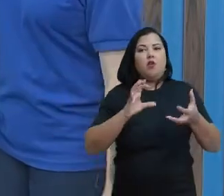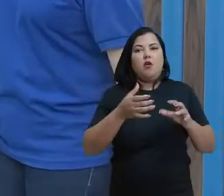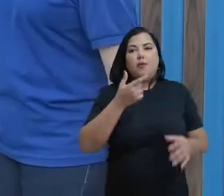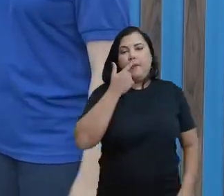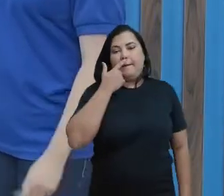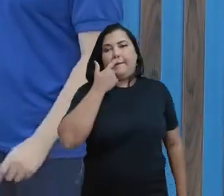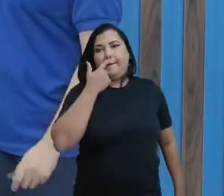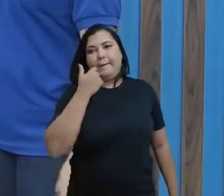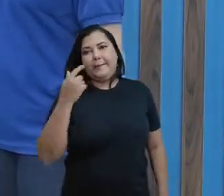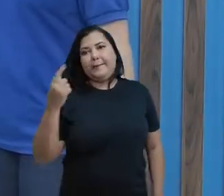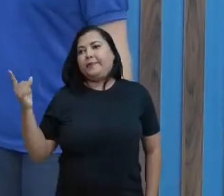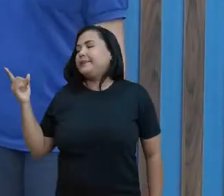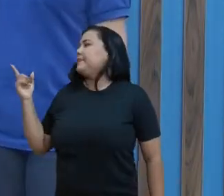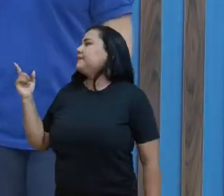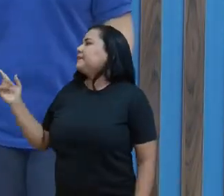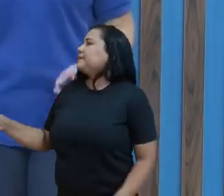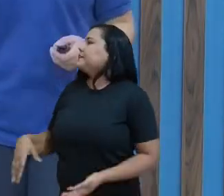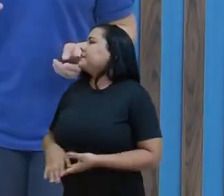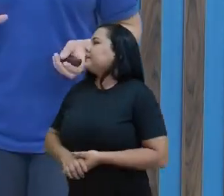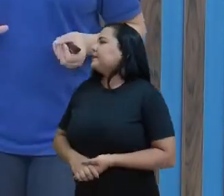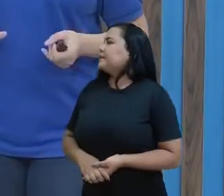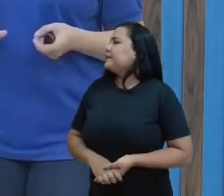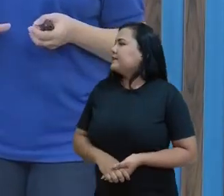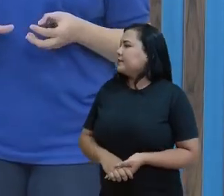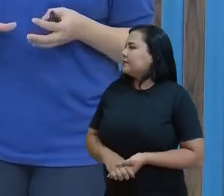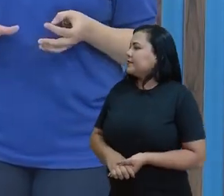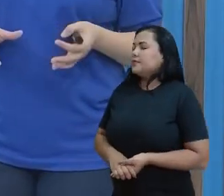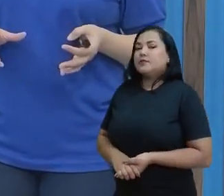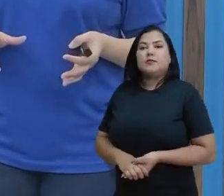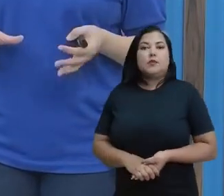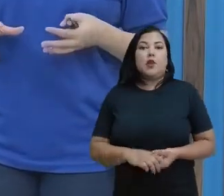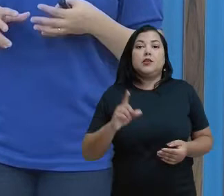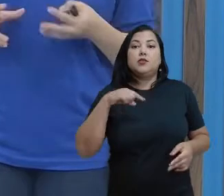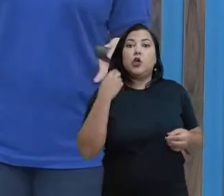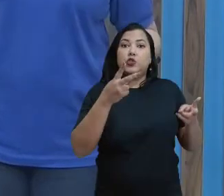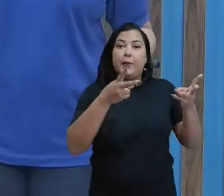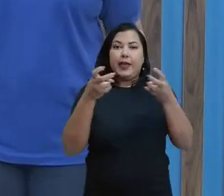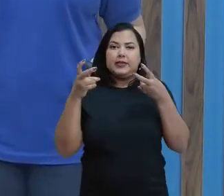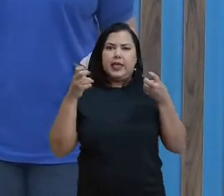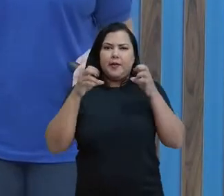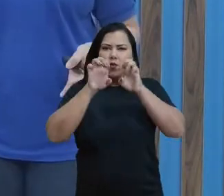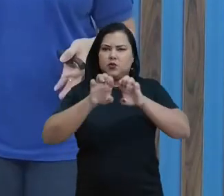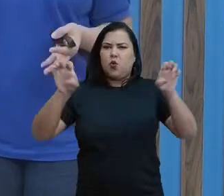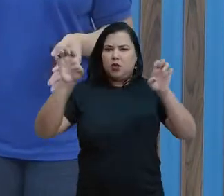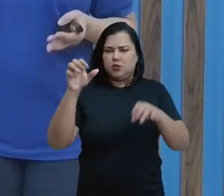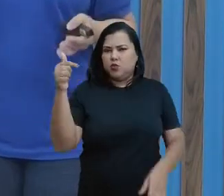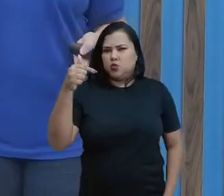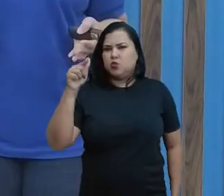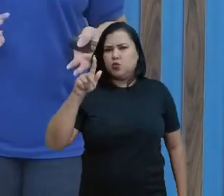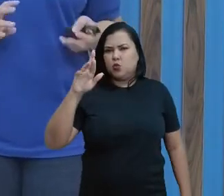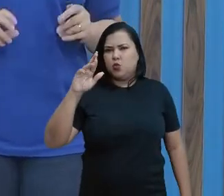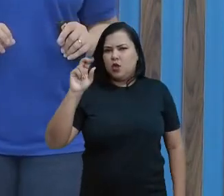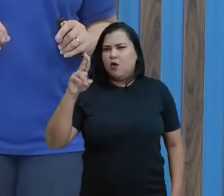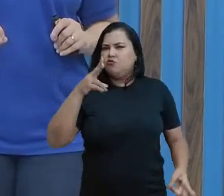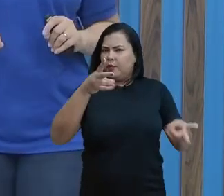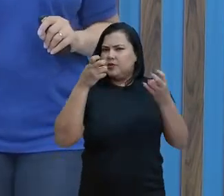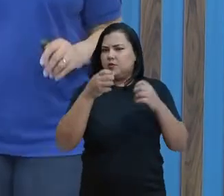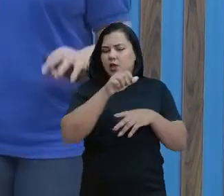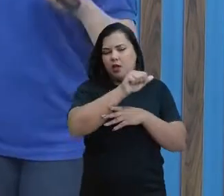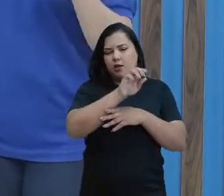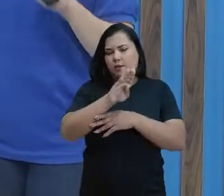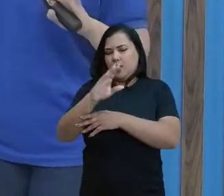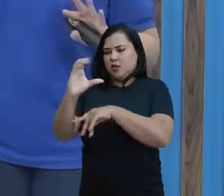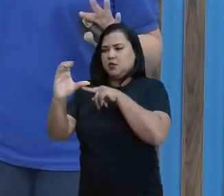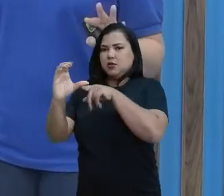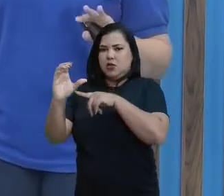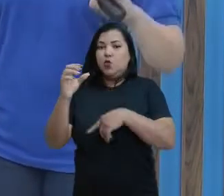ó. Quando a gente observa a equação do segundo grau, a gente viu que tem 3 coeficientes, né? O A, B e o C.